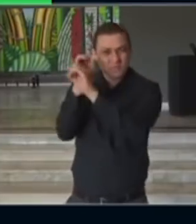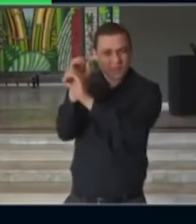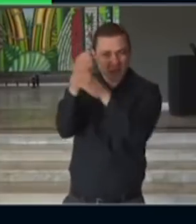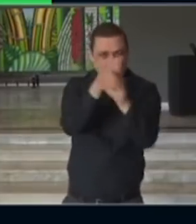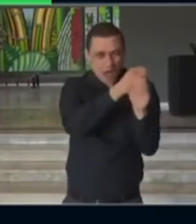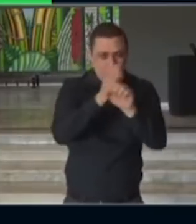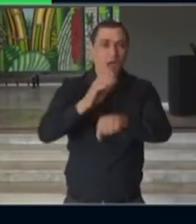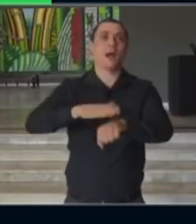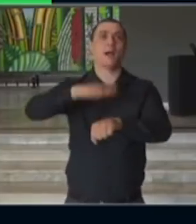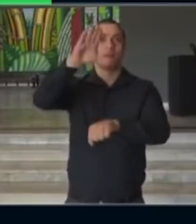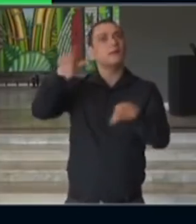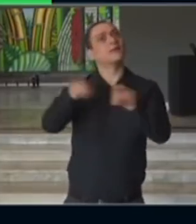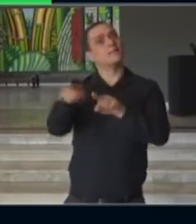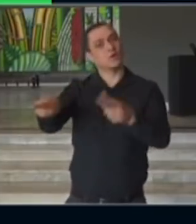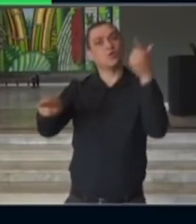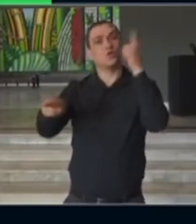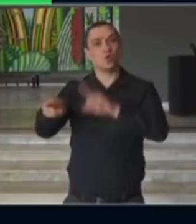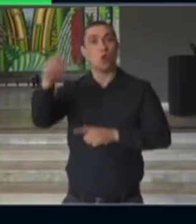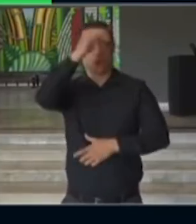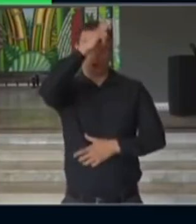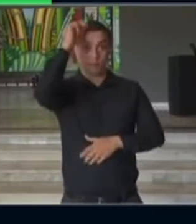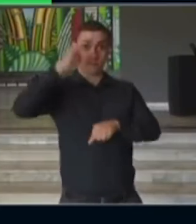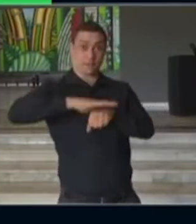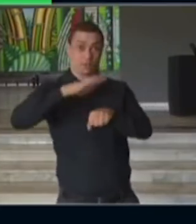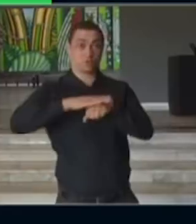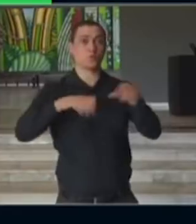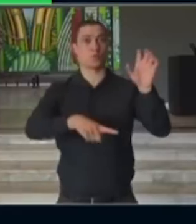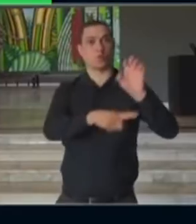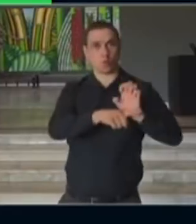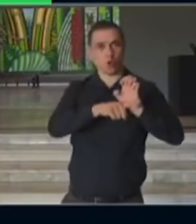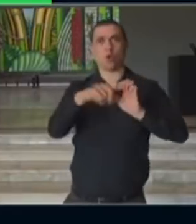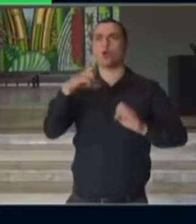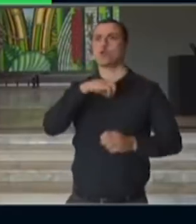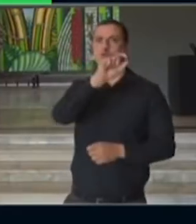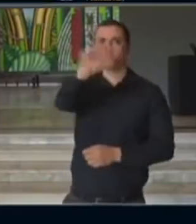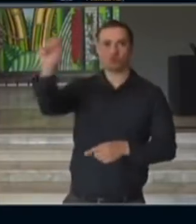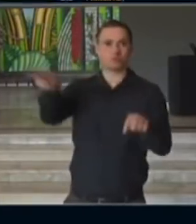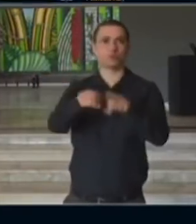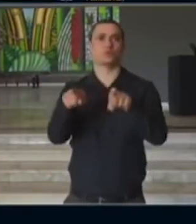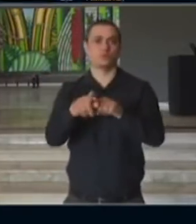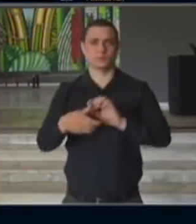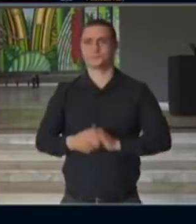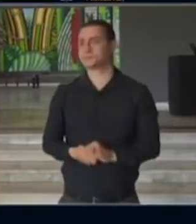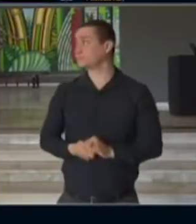testagens feitas pela Prefeitura, pelo Estado e pela iniciativa privada. Próximo.